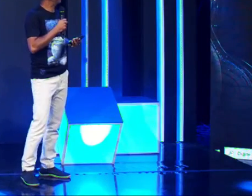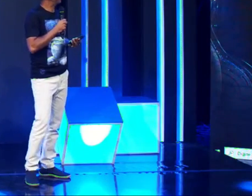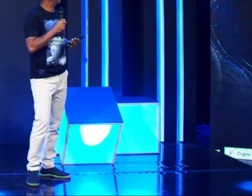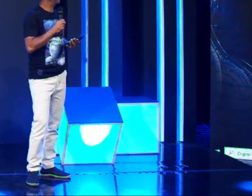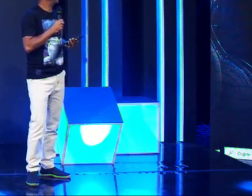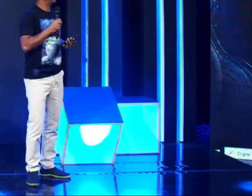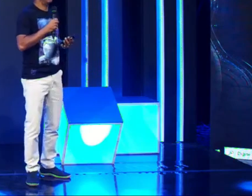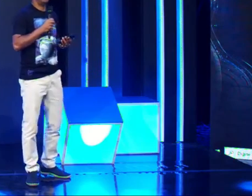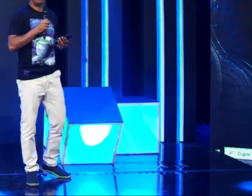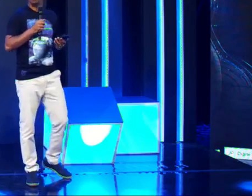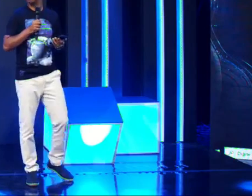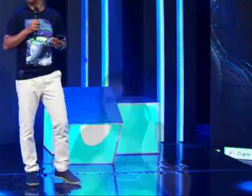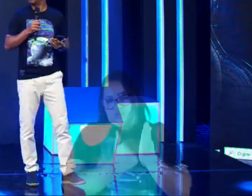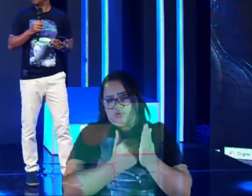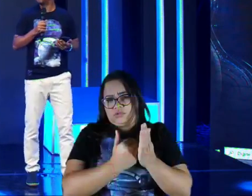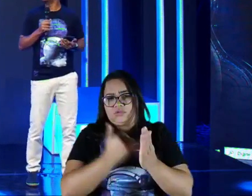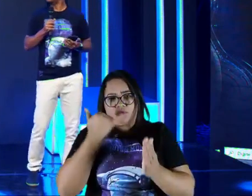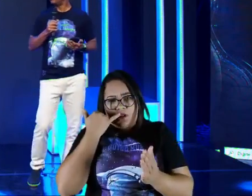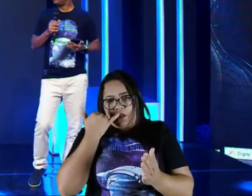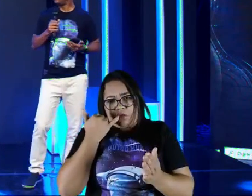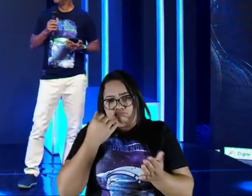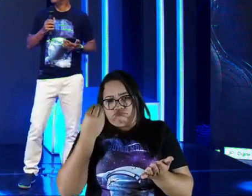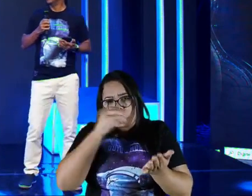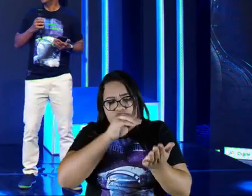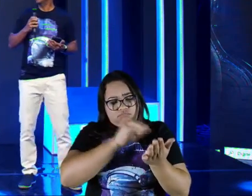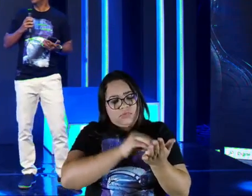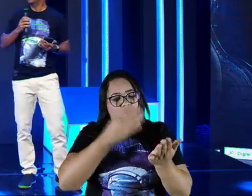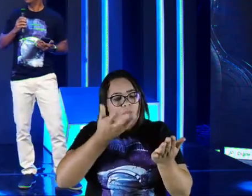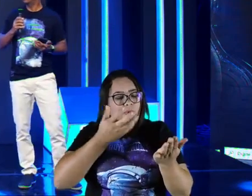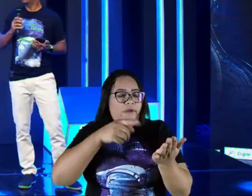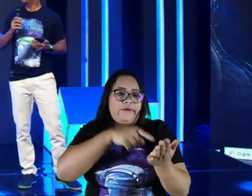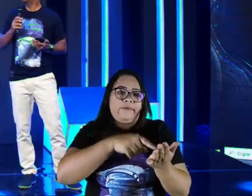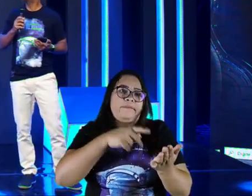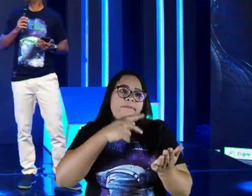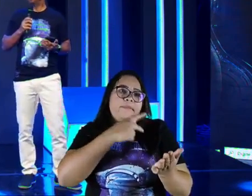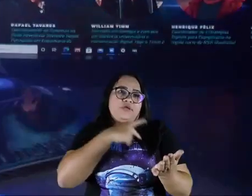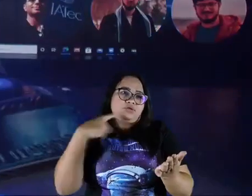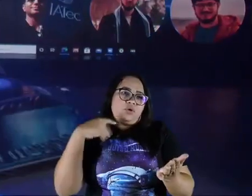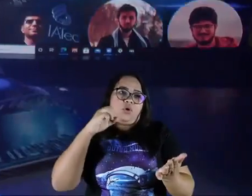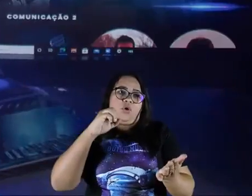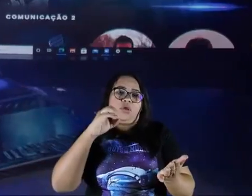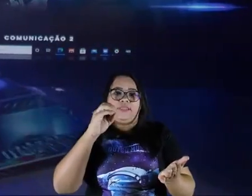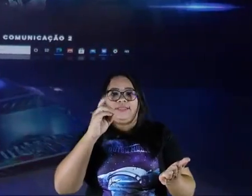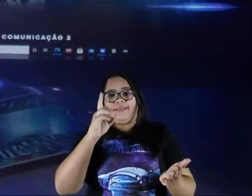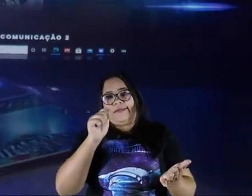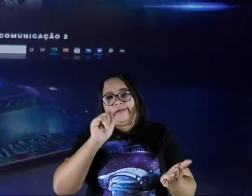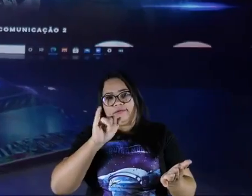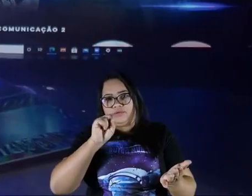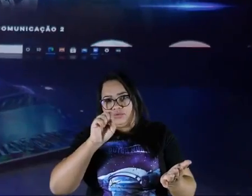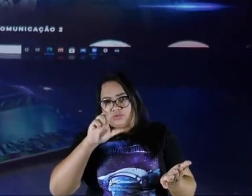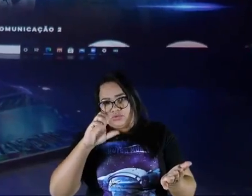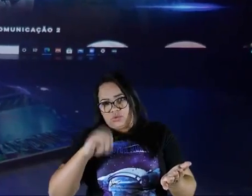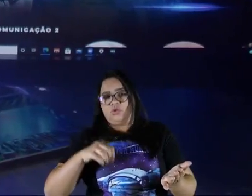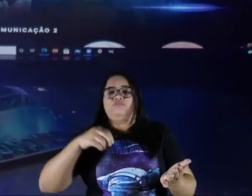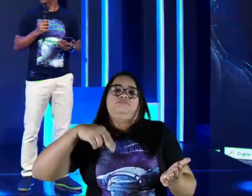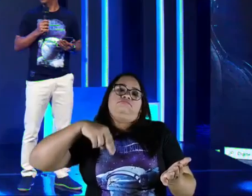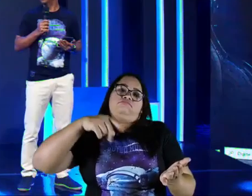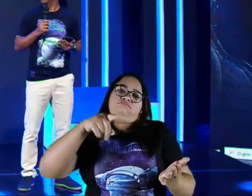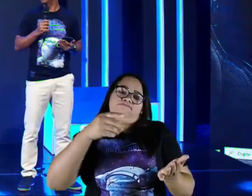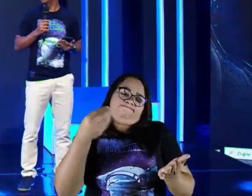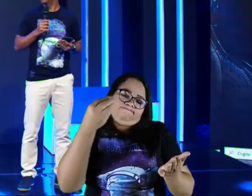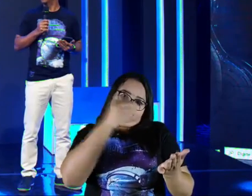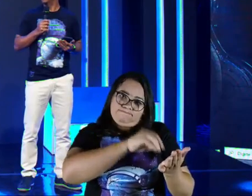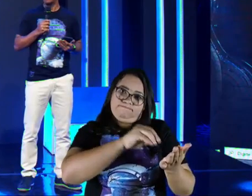uma listinha no celular mesmo. Ah, eu quero assistir o workshop ali, ó. Pastor Odailson Fonseca, já faz a sua listinha para que você